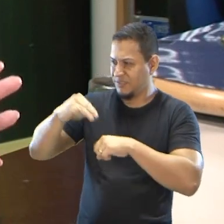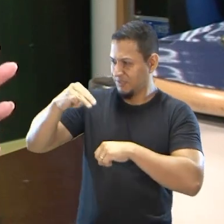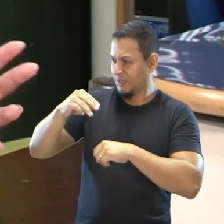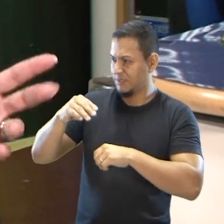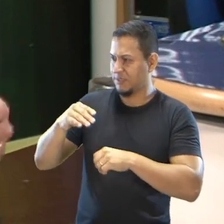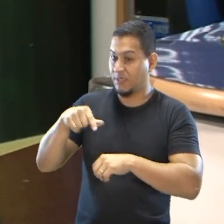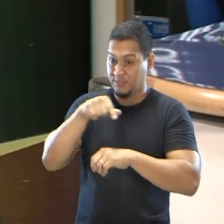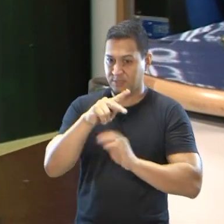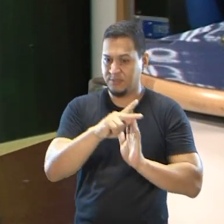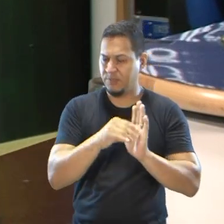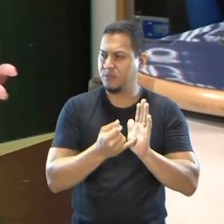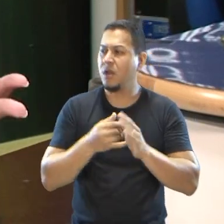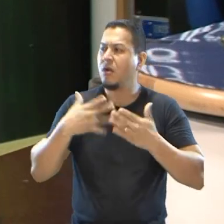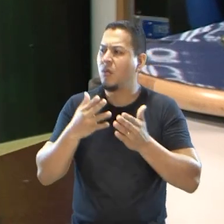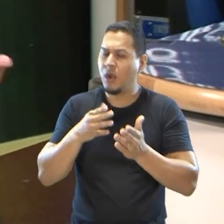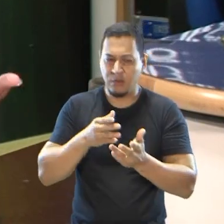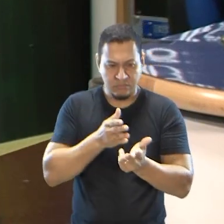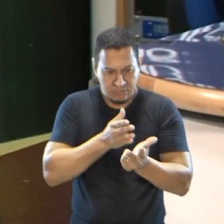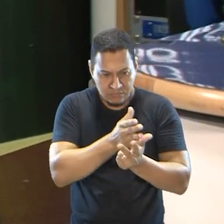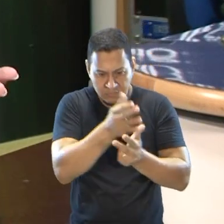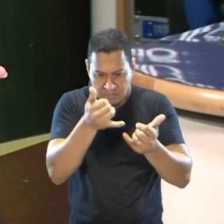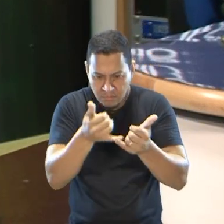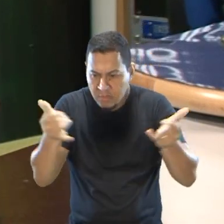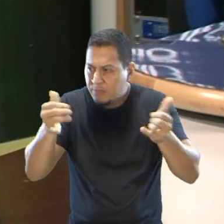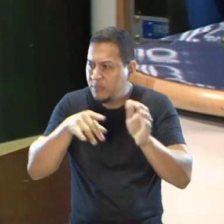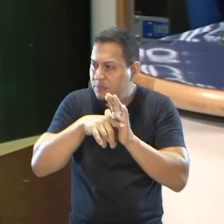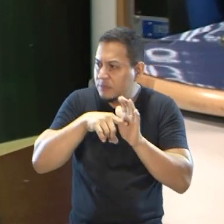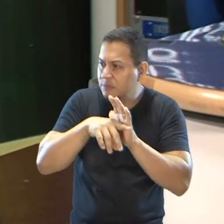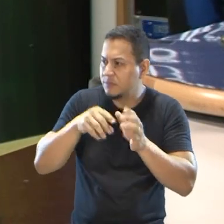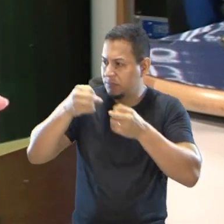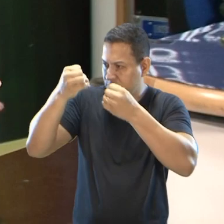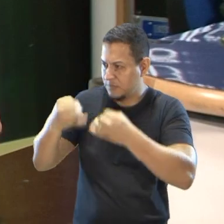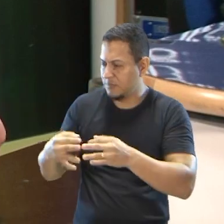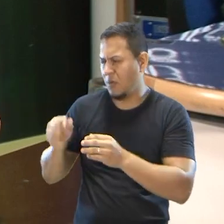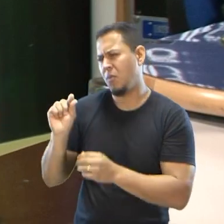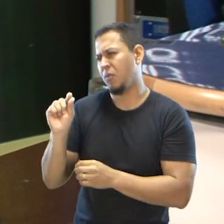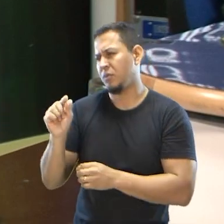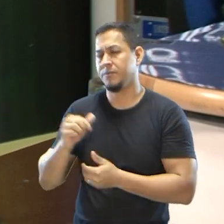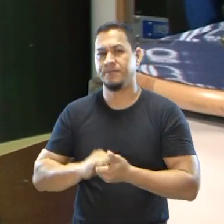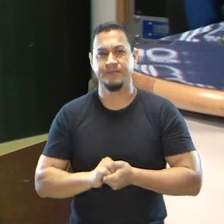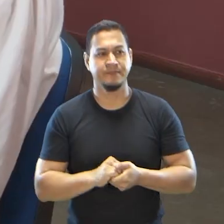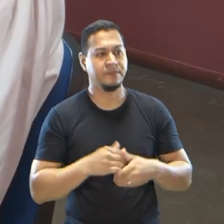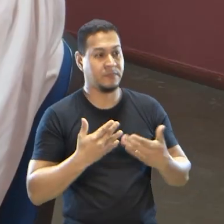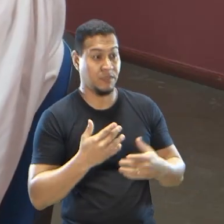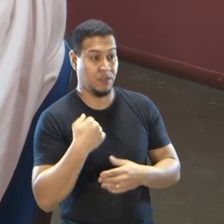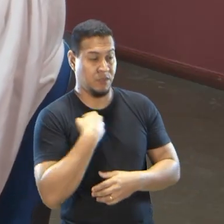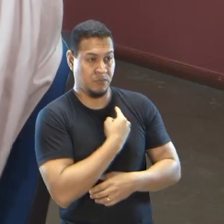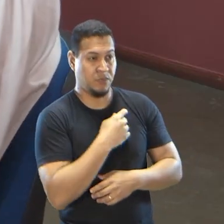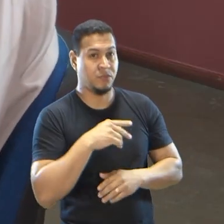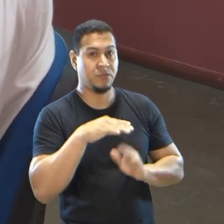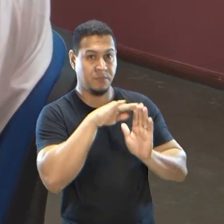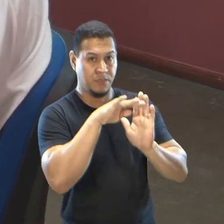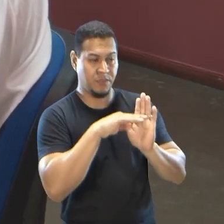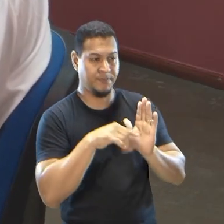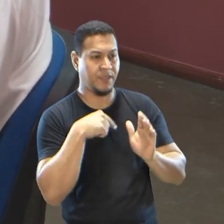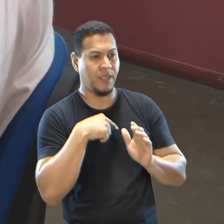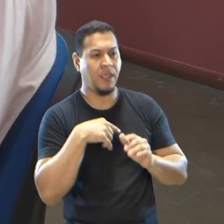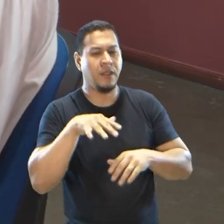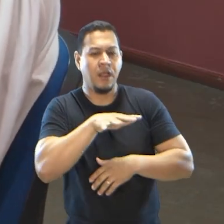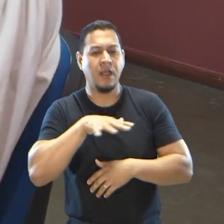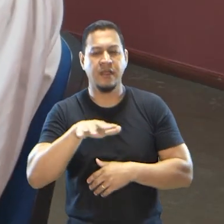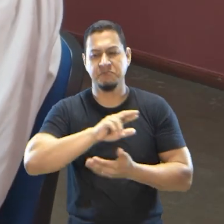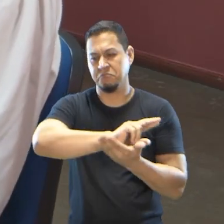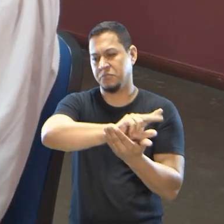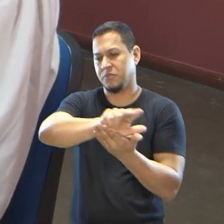do programa, né? Sim. Em qual linha de pesquisa? Eu queria que você falasse um pouco sobre o teu projeto. Isso, então. Como esse programa, a Fabiana falou, ele